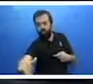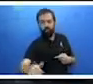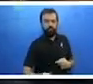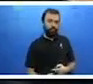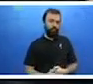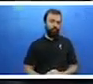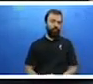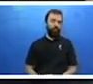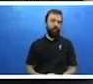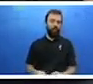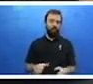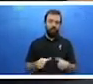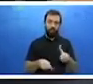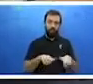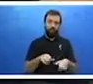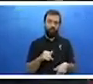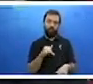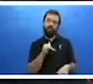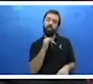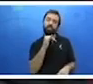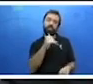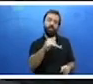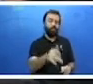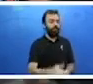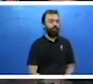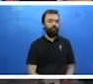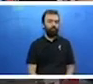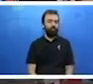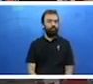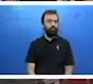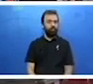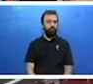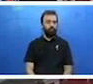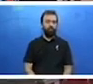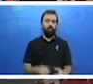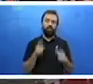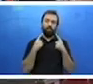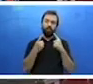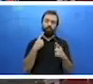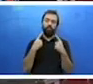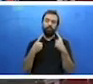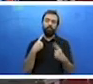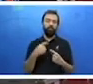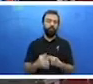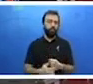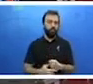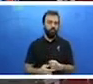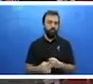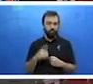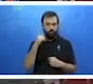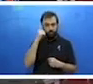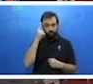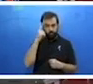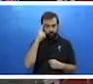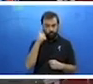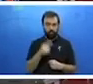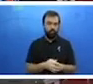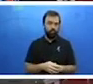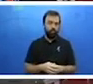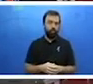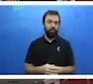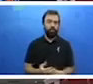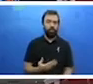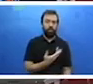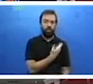para transformar em energia elétrica. Trocar ideias. Pense e responda como